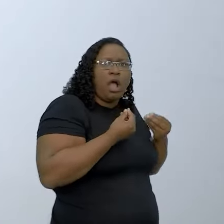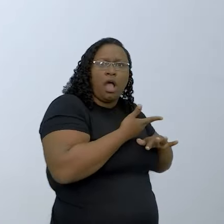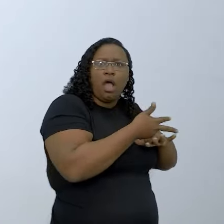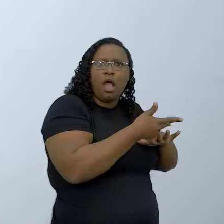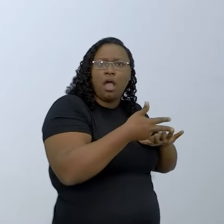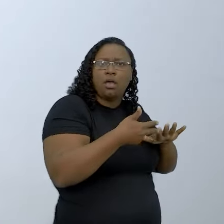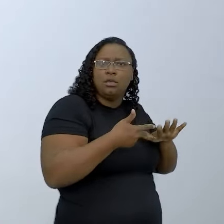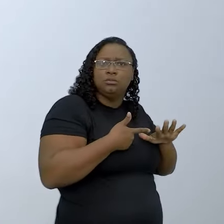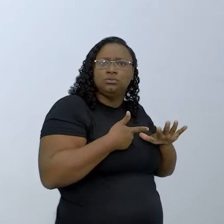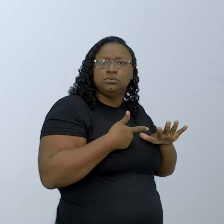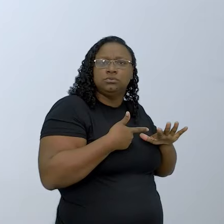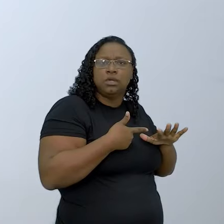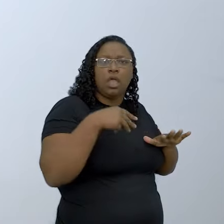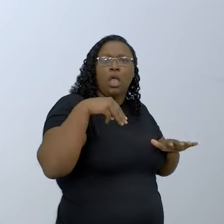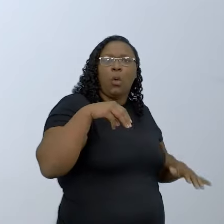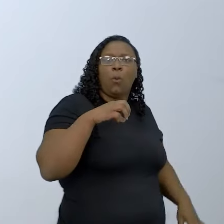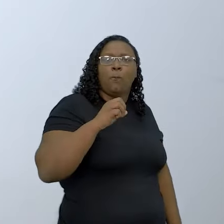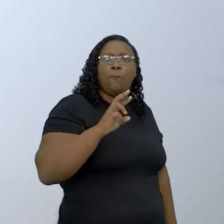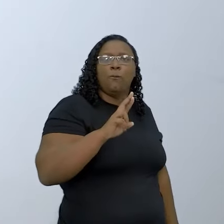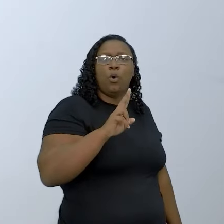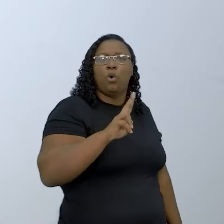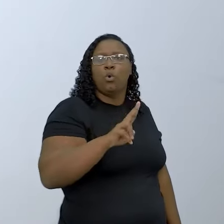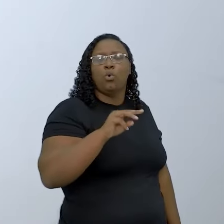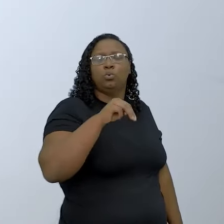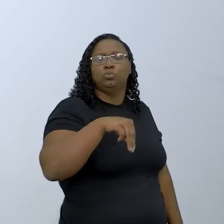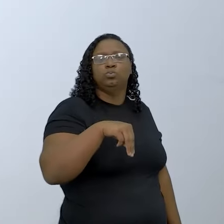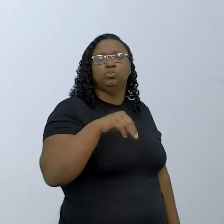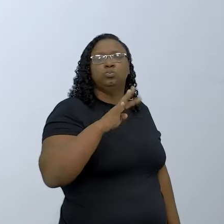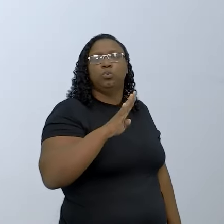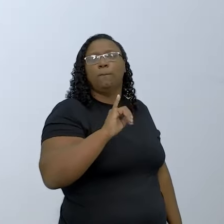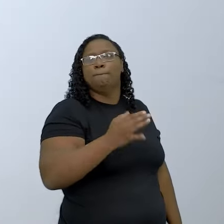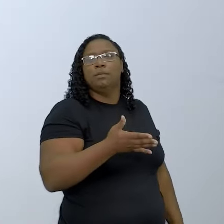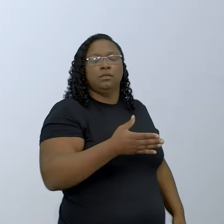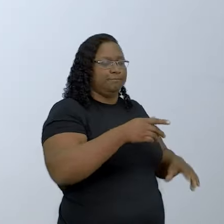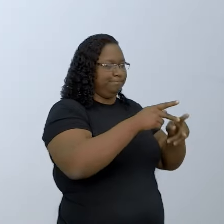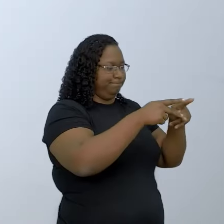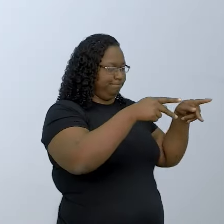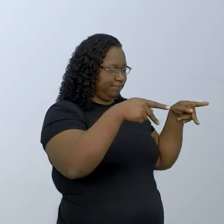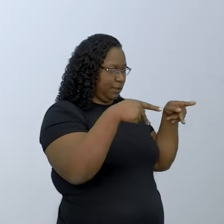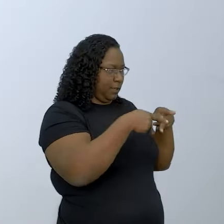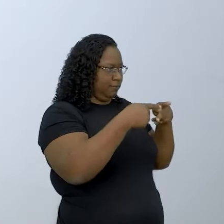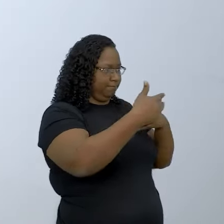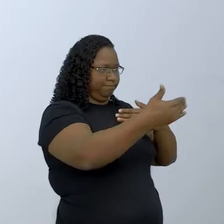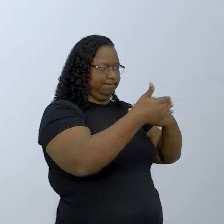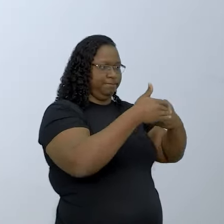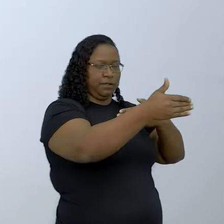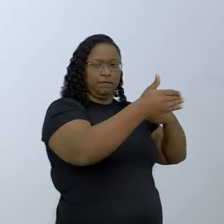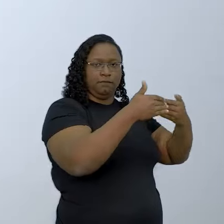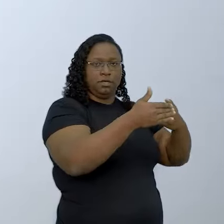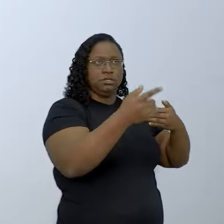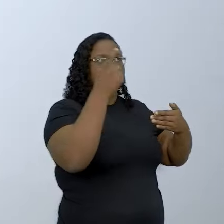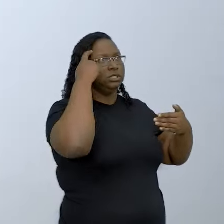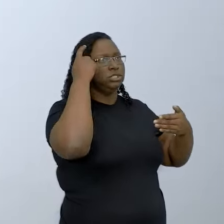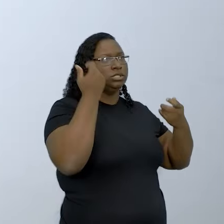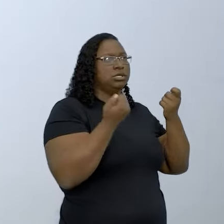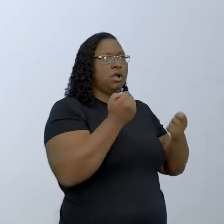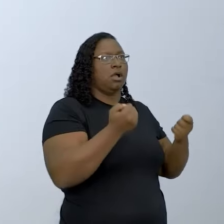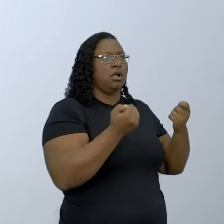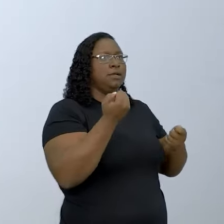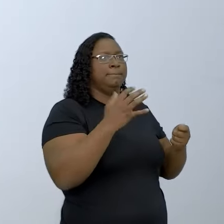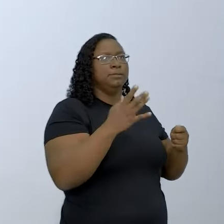na frente do Marketplace, que fica, tipo, pensando de carro, uns 20 minutos do Shopping